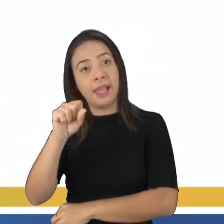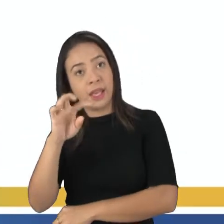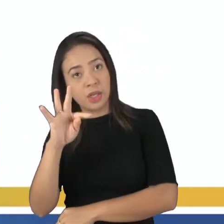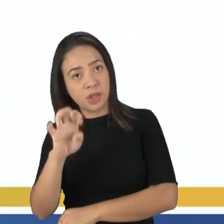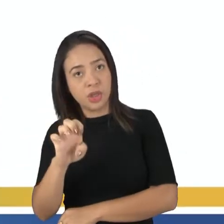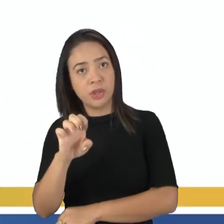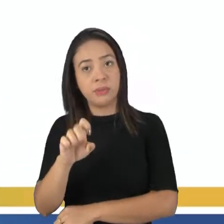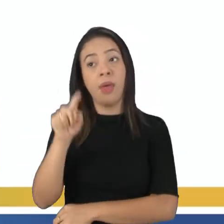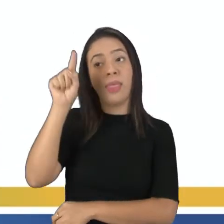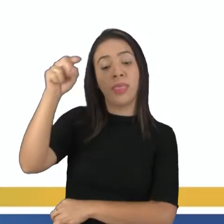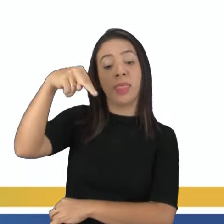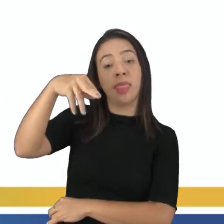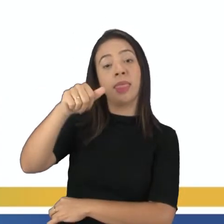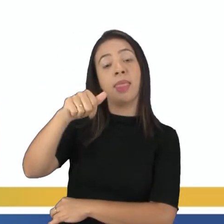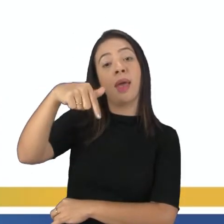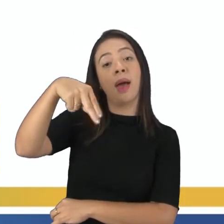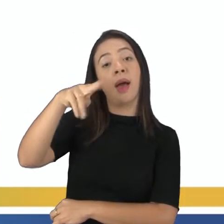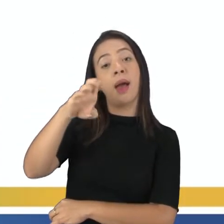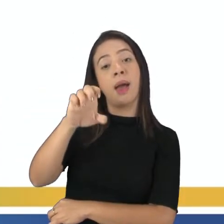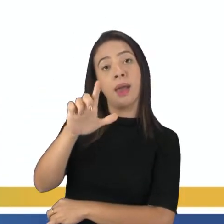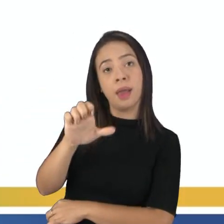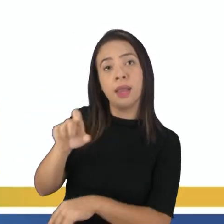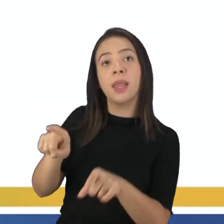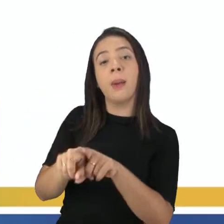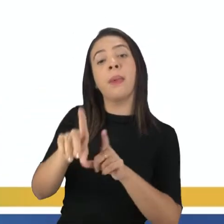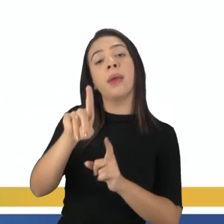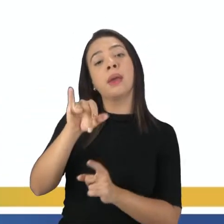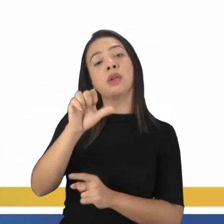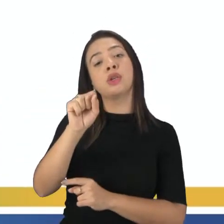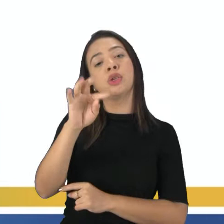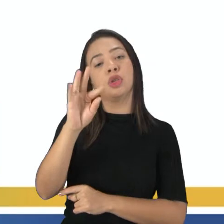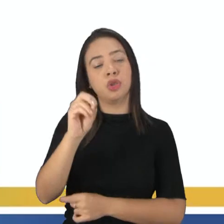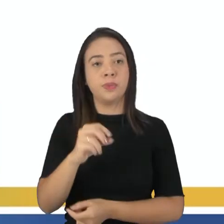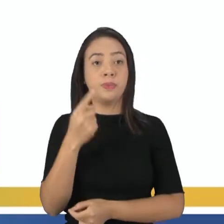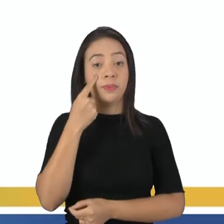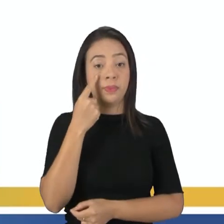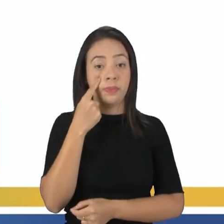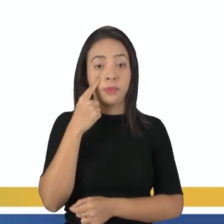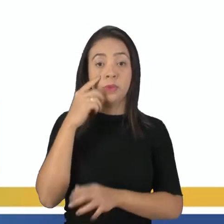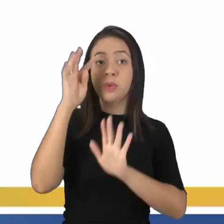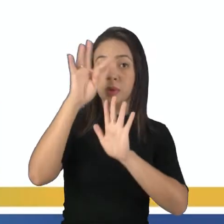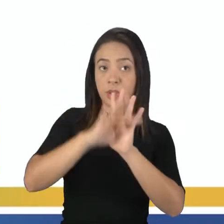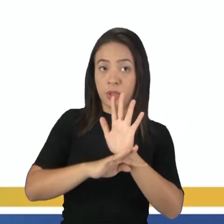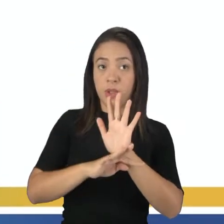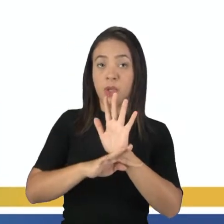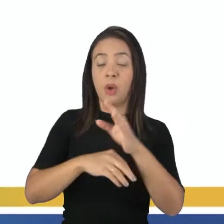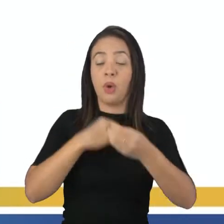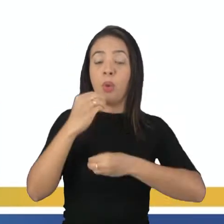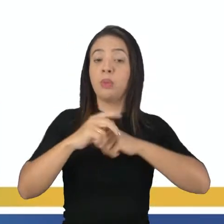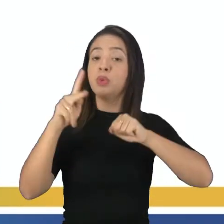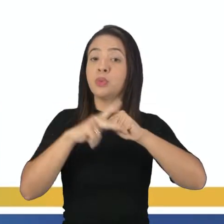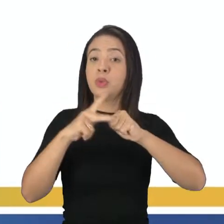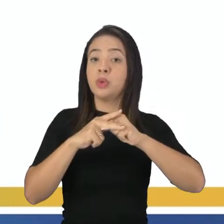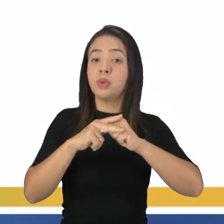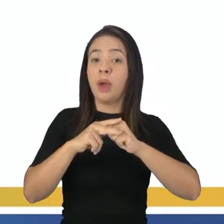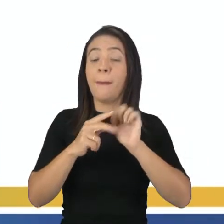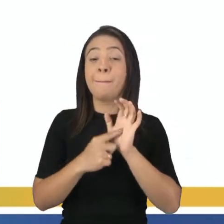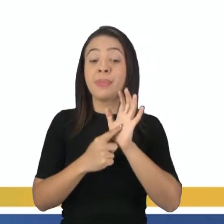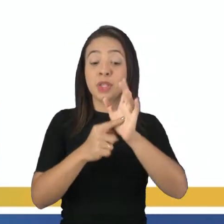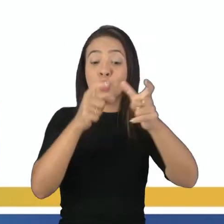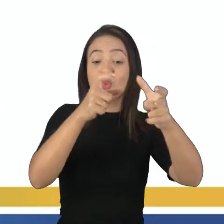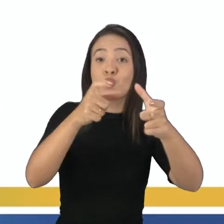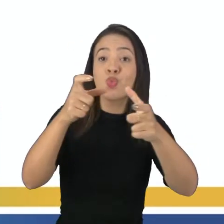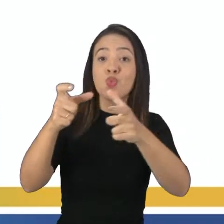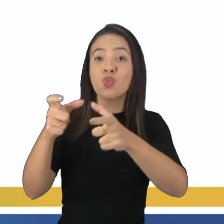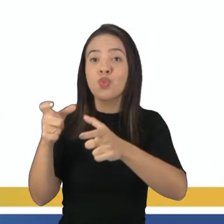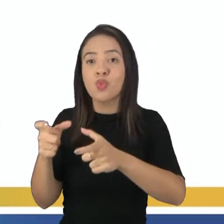entre outros, tá? Vamos observar nas tirinhas a seguir como os pronomes demonstrativos indicam essa posição das